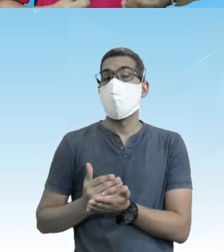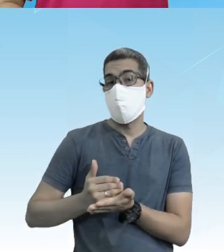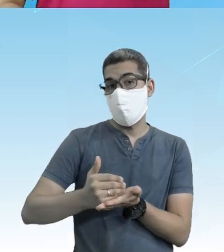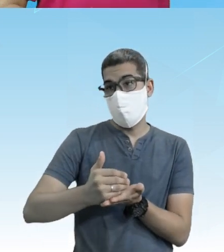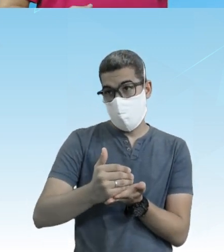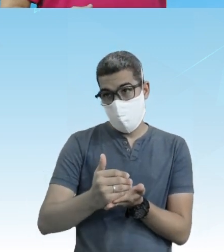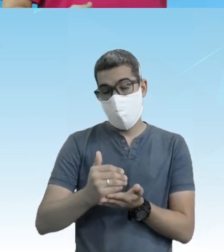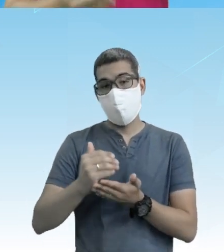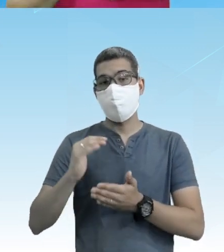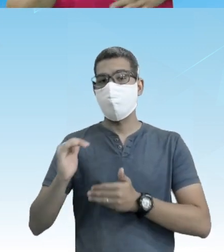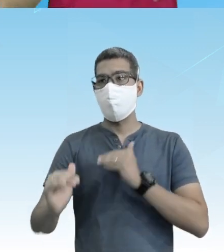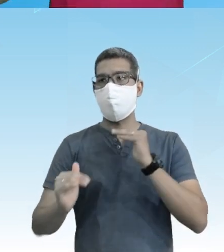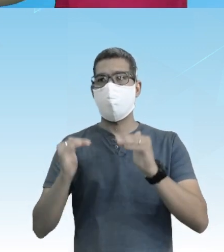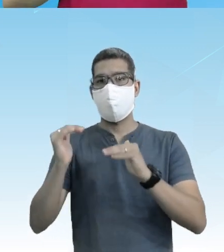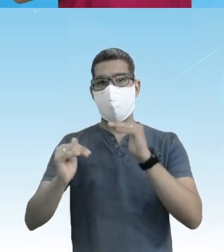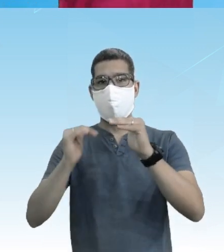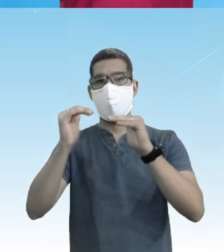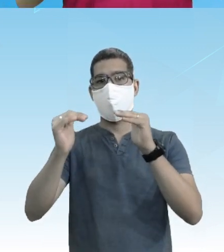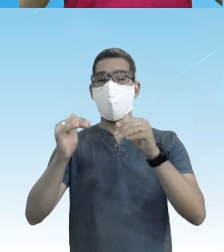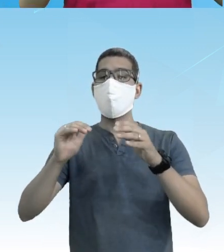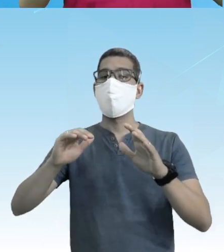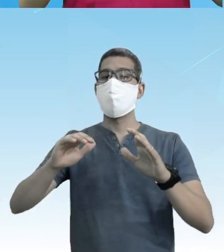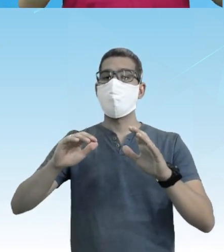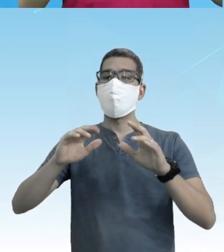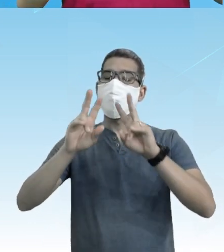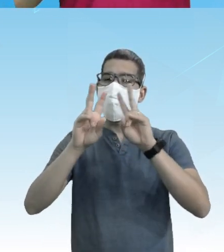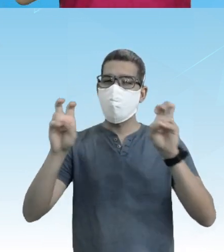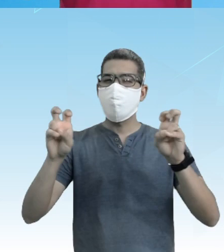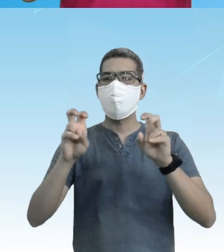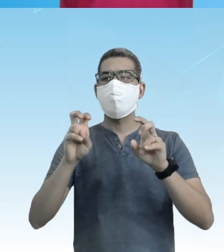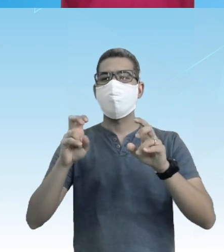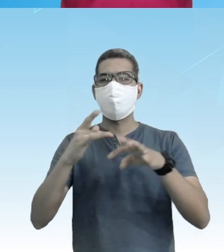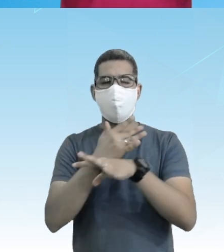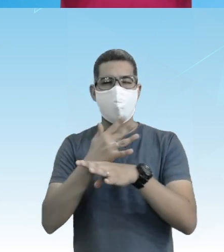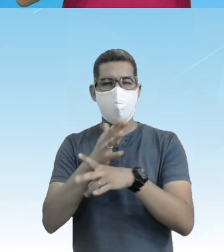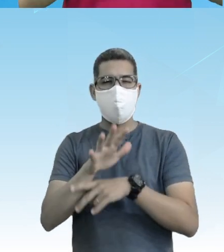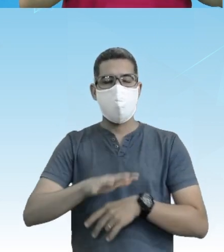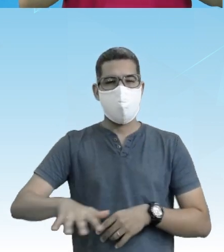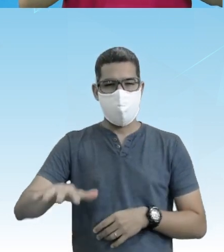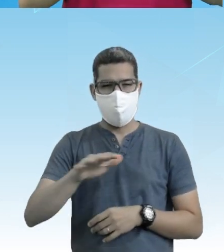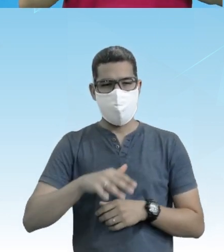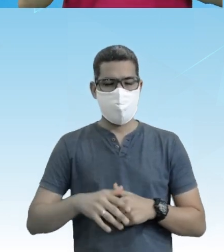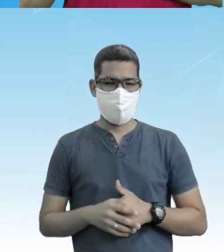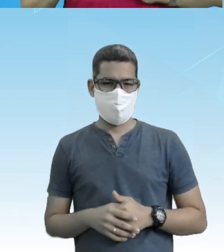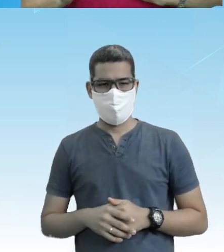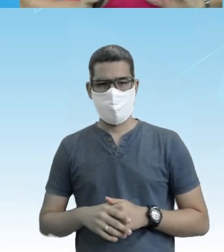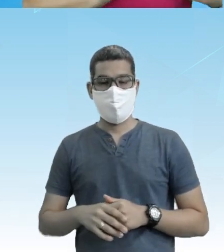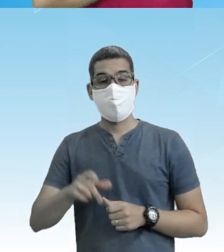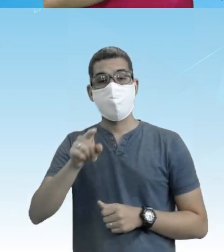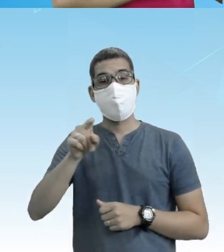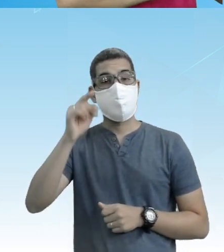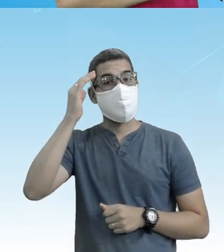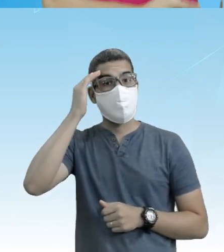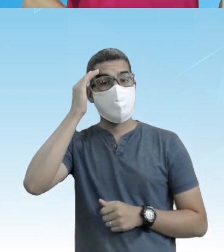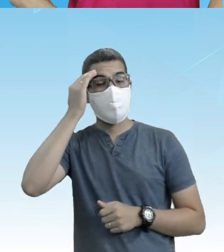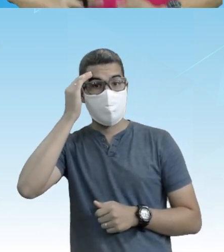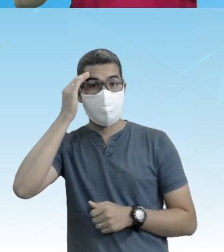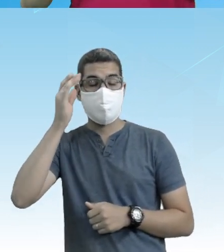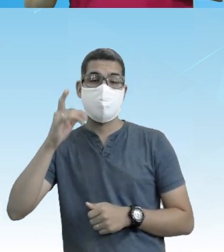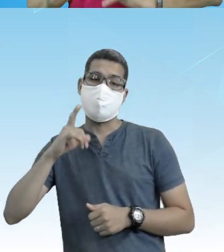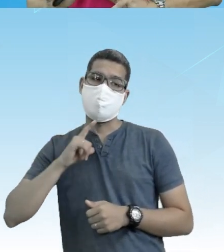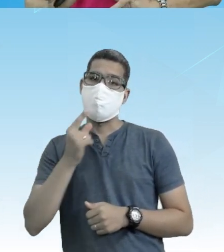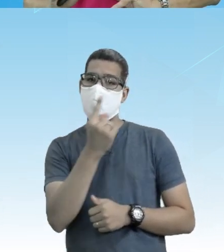começando, que está crescendo, começando no mundo da cidadania, entender que nós temos direitos